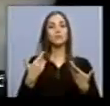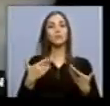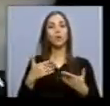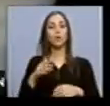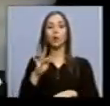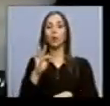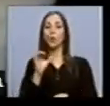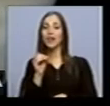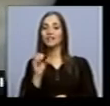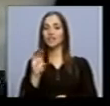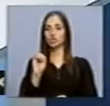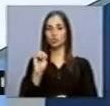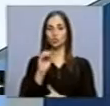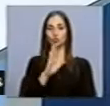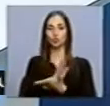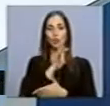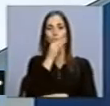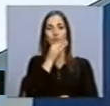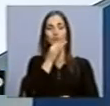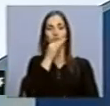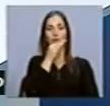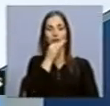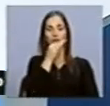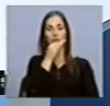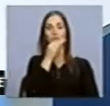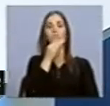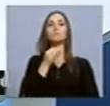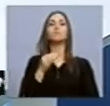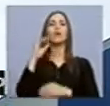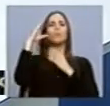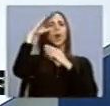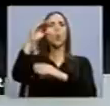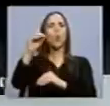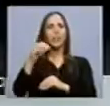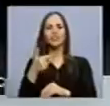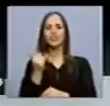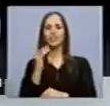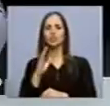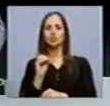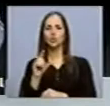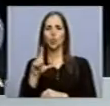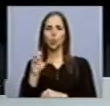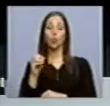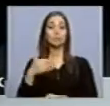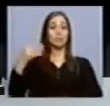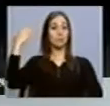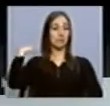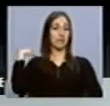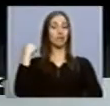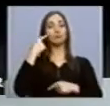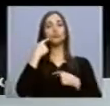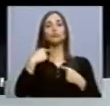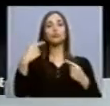40 segundos para falar do tijolo lunar. Muito rapidamente. Na semana passada nós apresentámos aqui um tijolo marciano, um grupo de cientistas